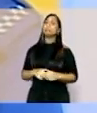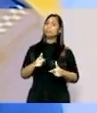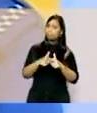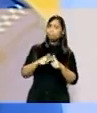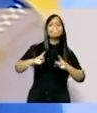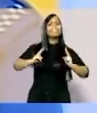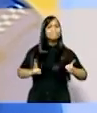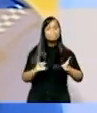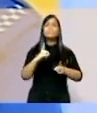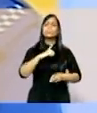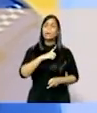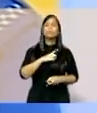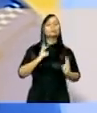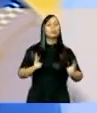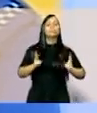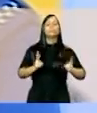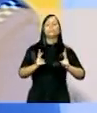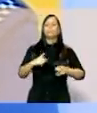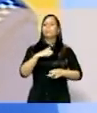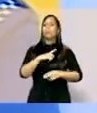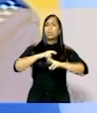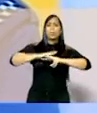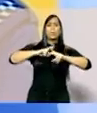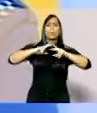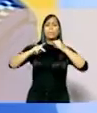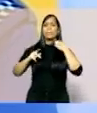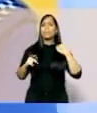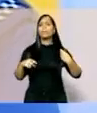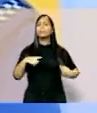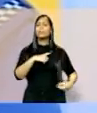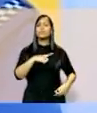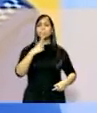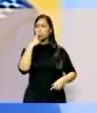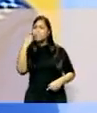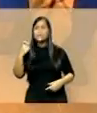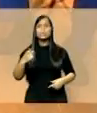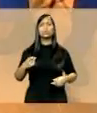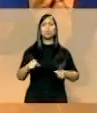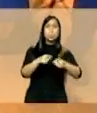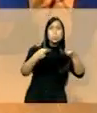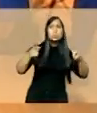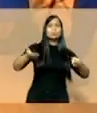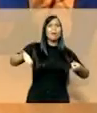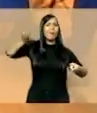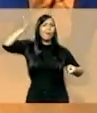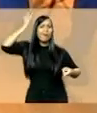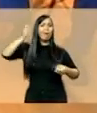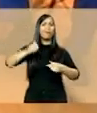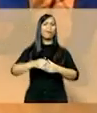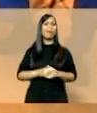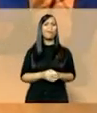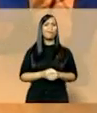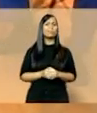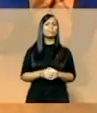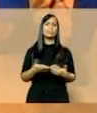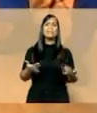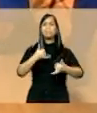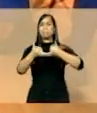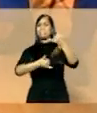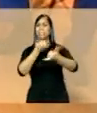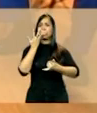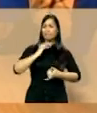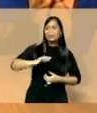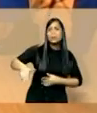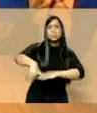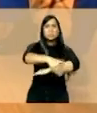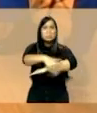muito frequentes das mais variadas coisas, desde o lixo... Som alto, lixo, brincadeira de